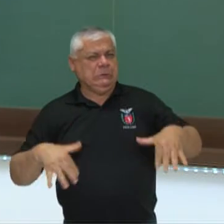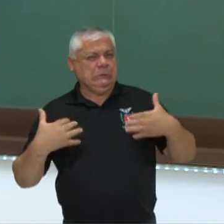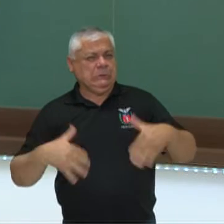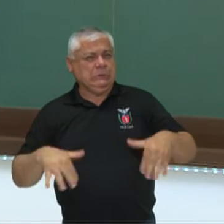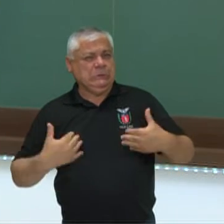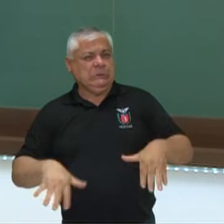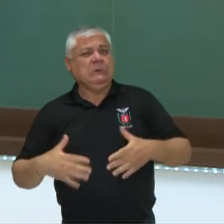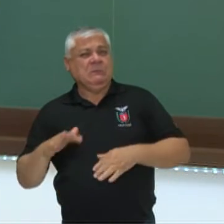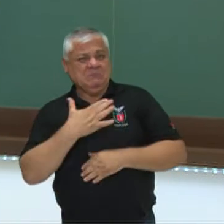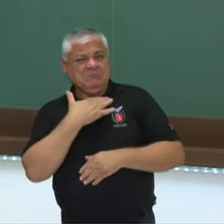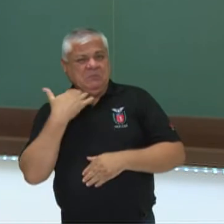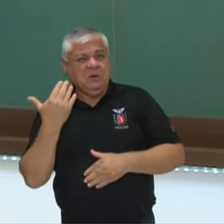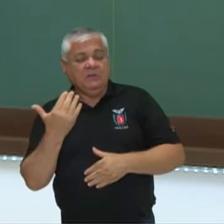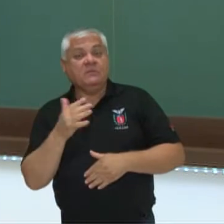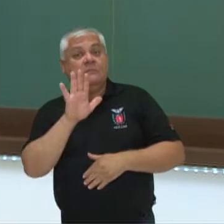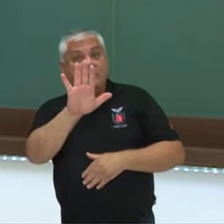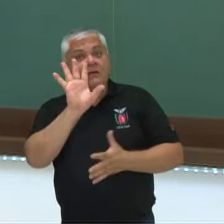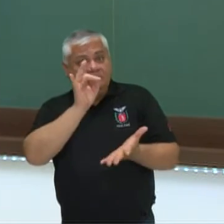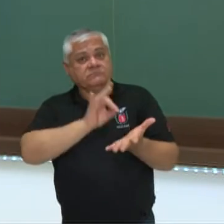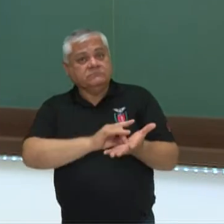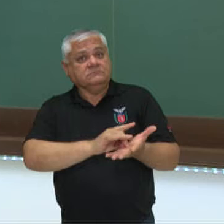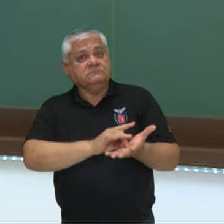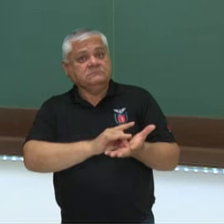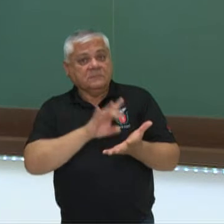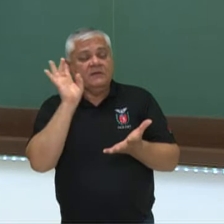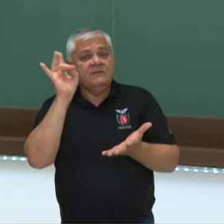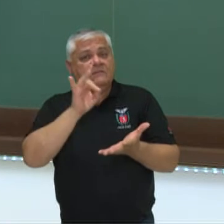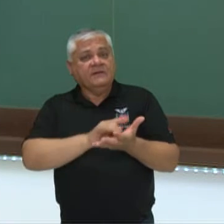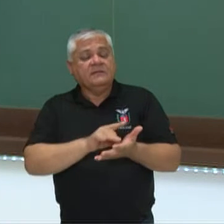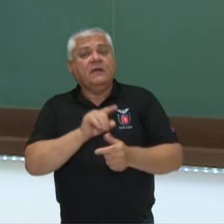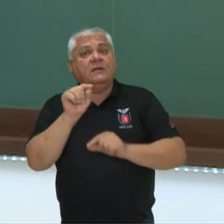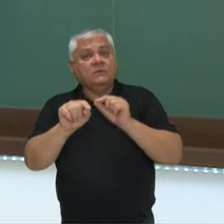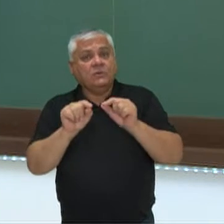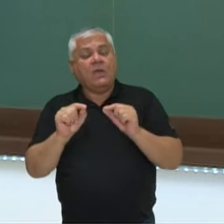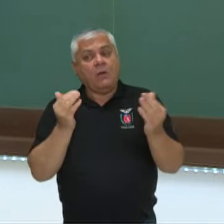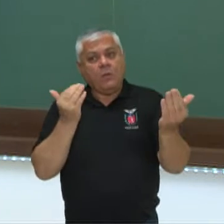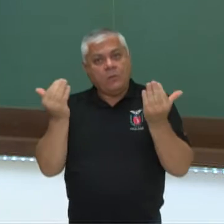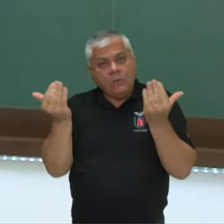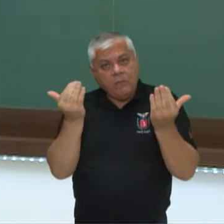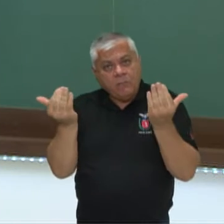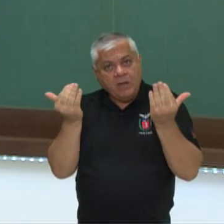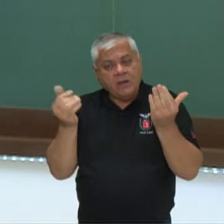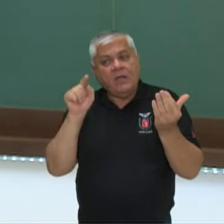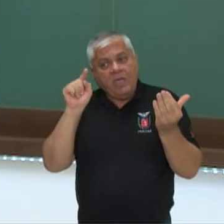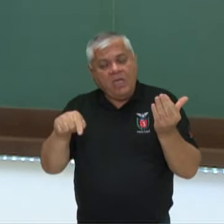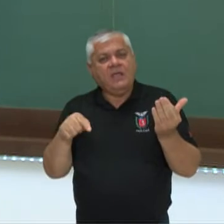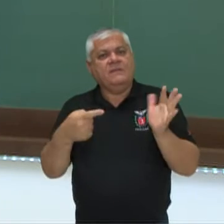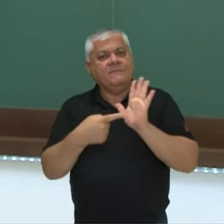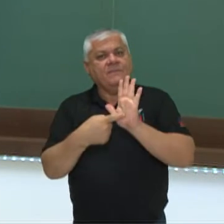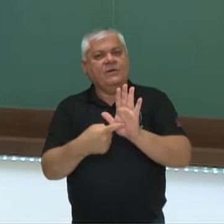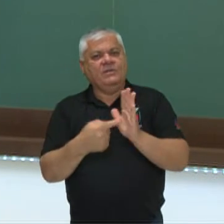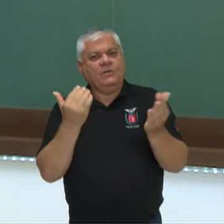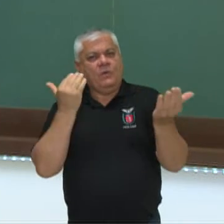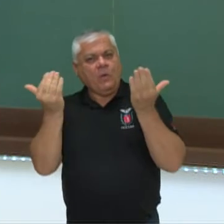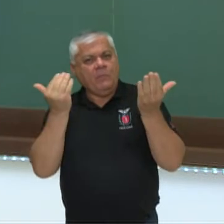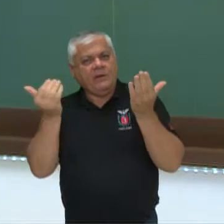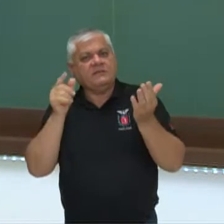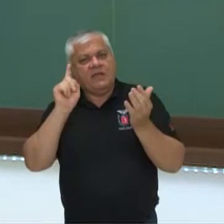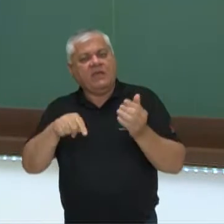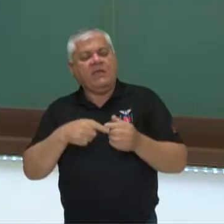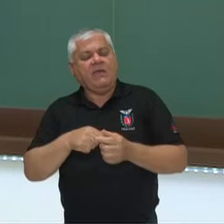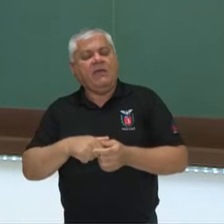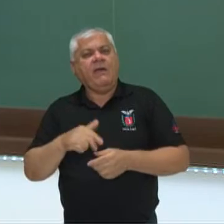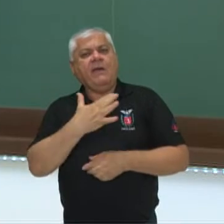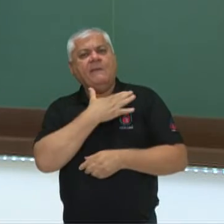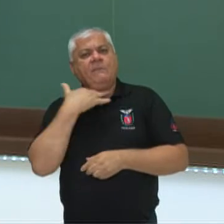né? Mas real, né? Querendo ou não, essa a figuração da morte, aquela que vence. Por